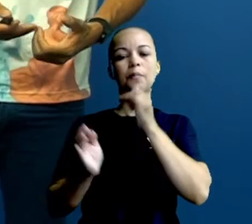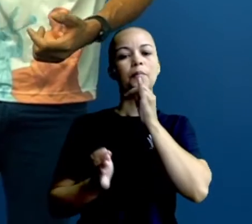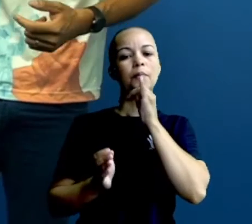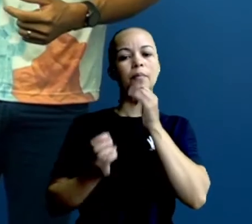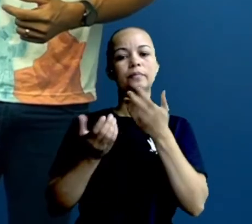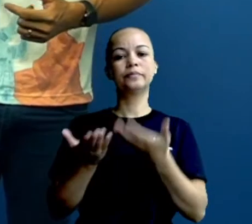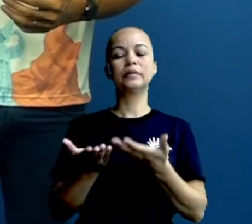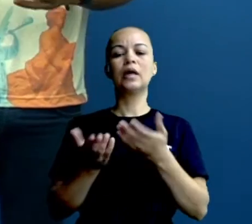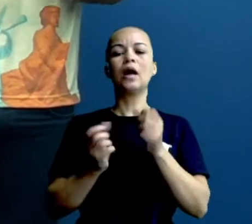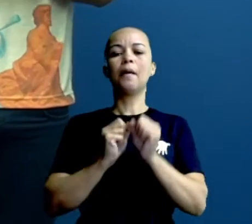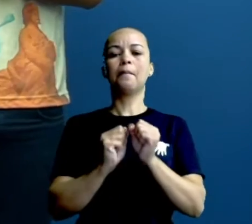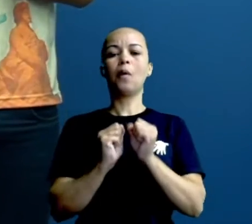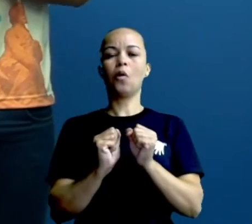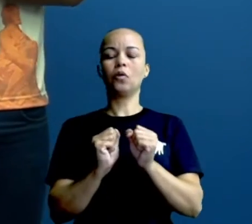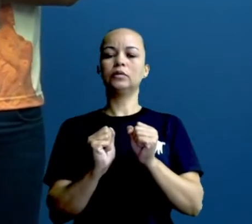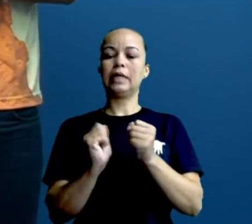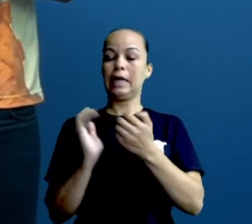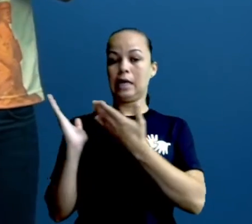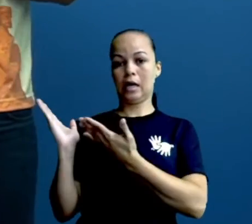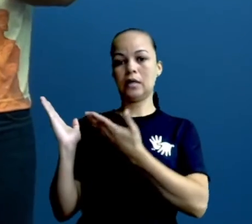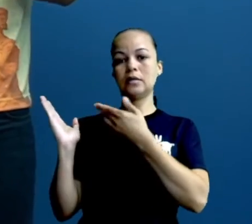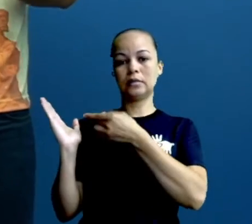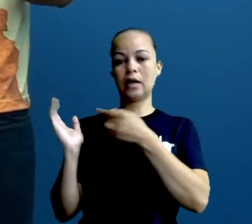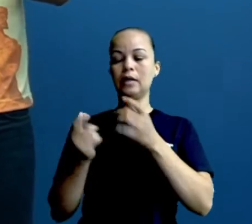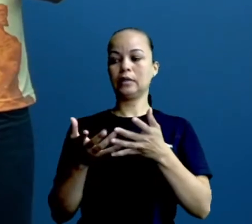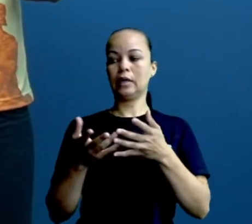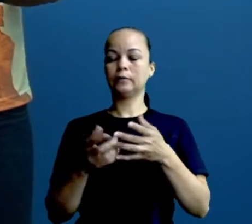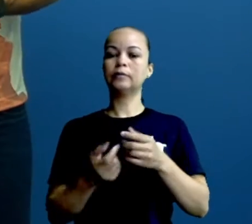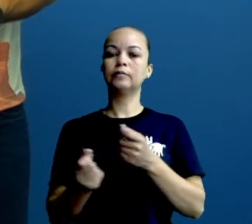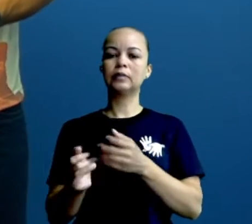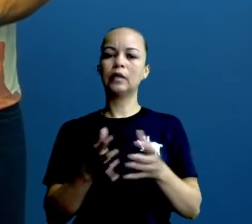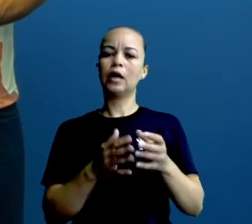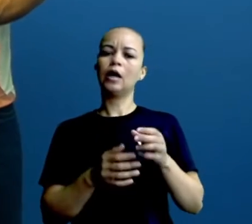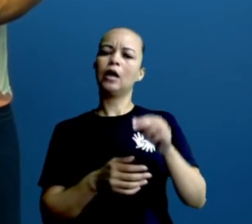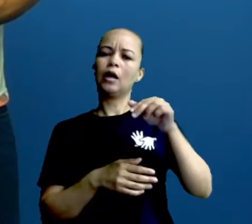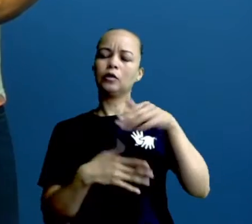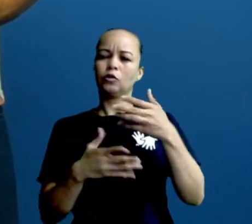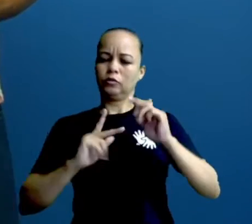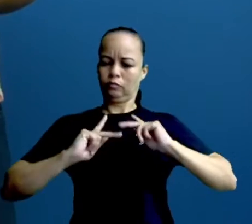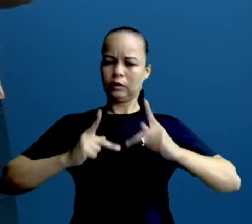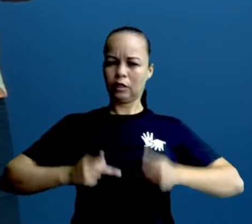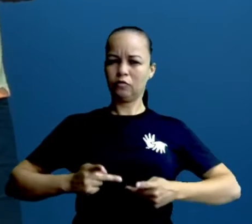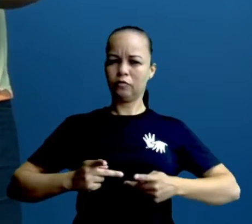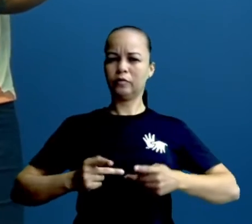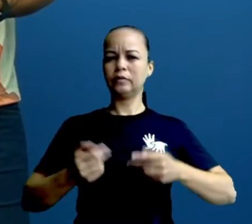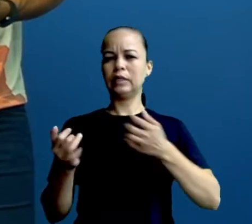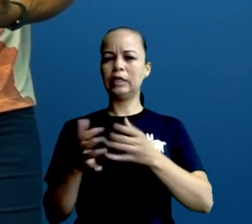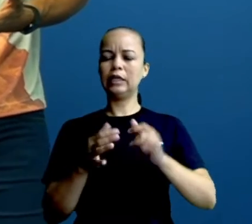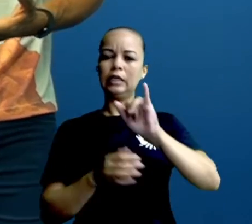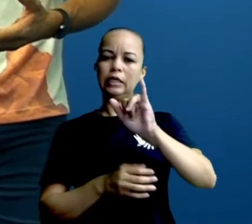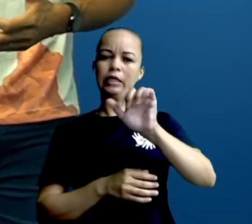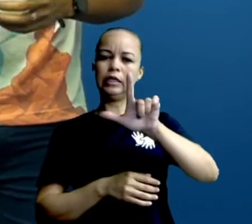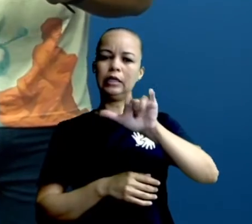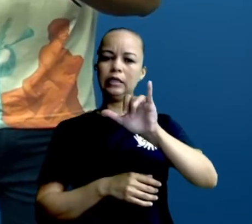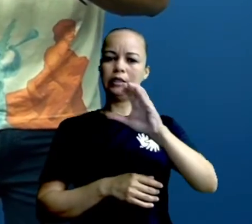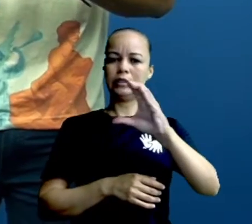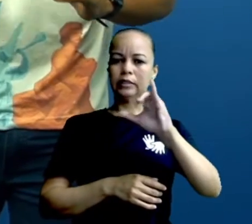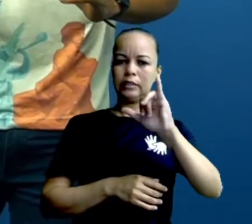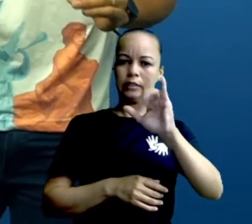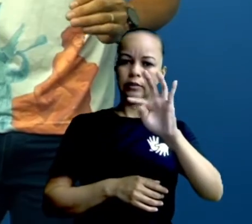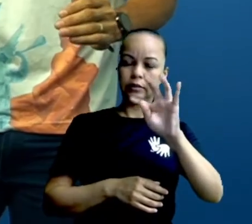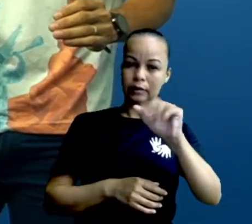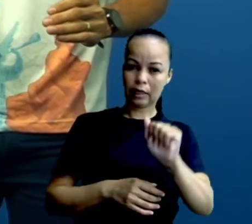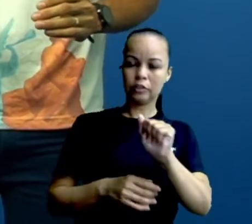podemos trazer, e essa droga aí ela é uma droga altamente nociva aos seres humanos e ilícita, ou seja,